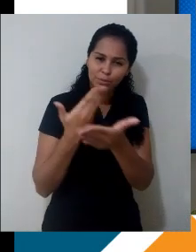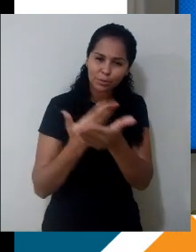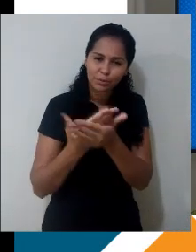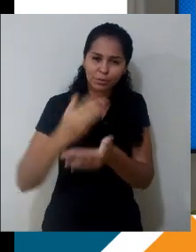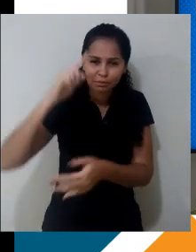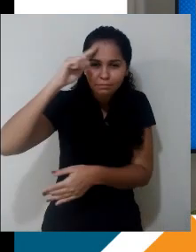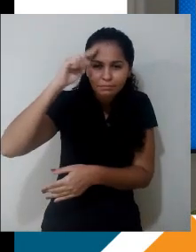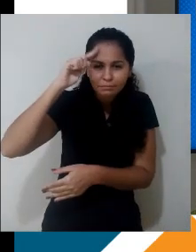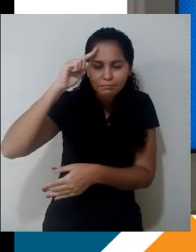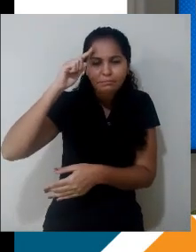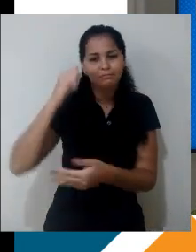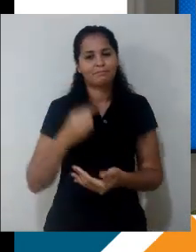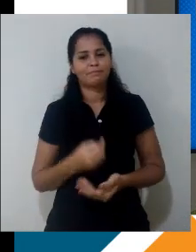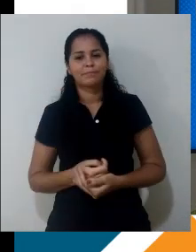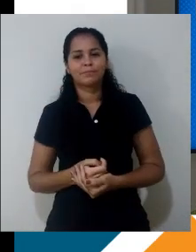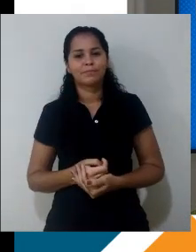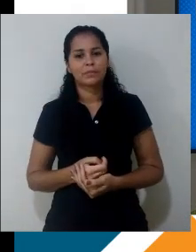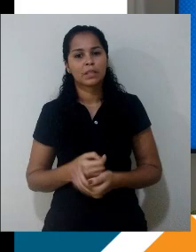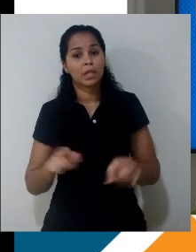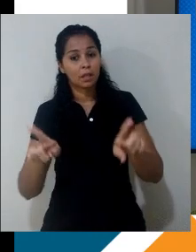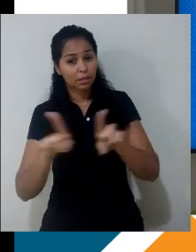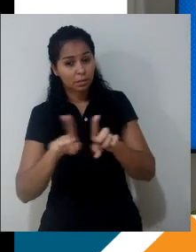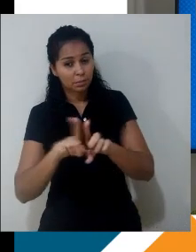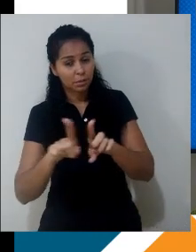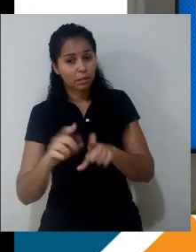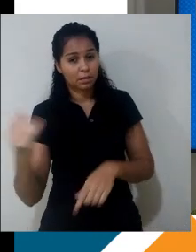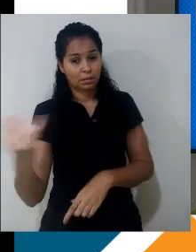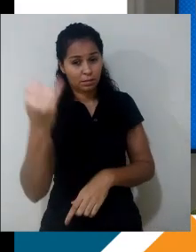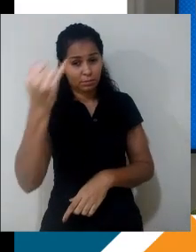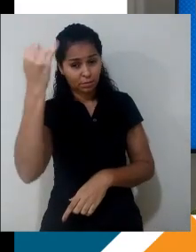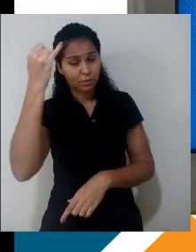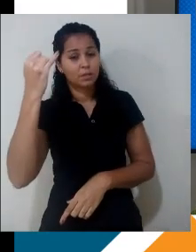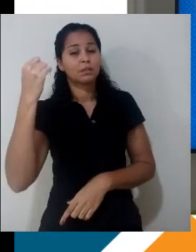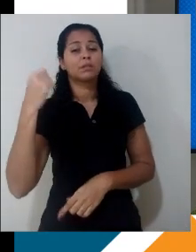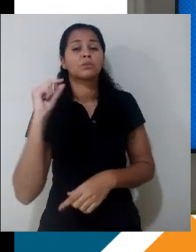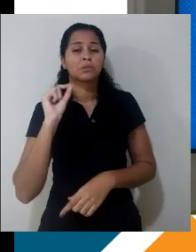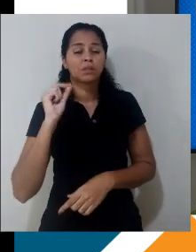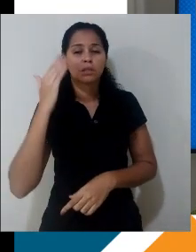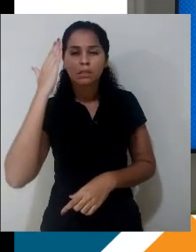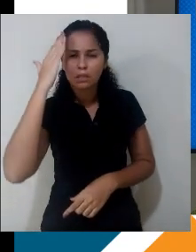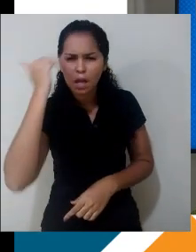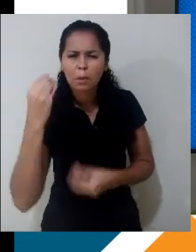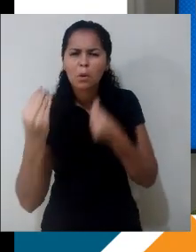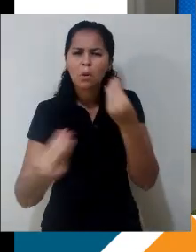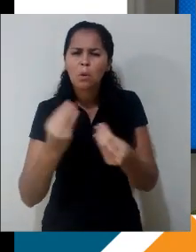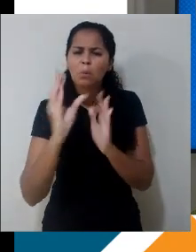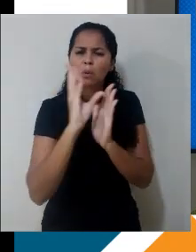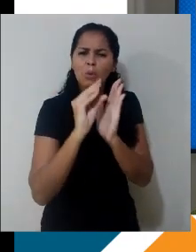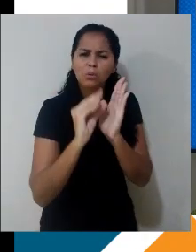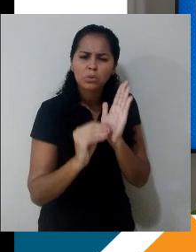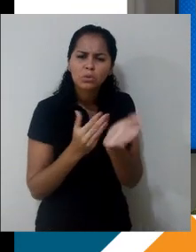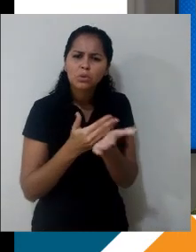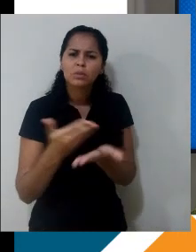de vocês. Além disso, tem uma outra questão que também surge, a gente sabe, é por qual conteúdo começar a estudar. Por